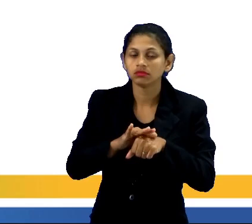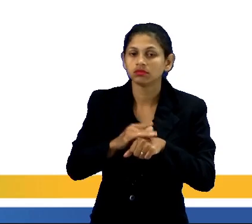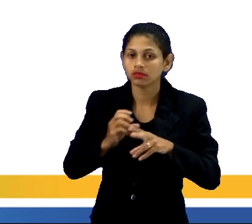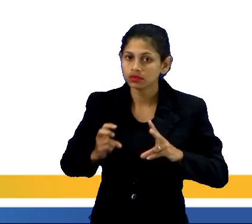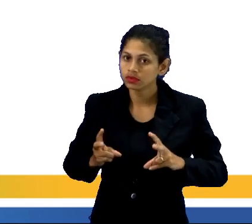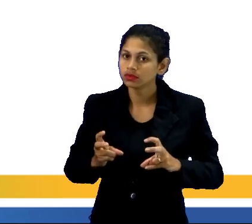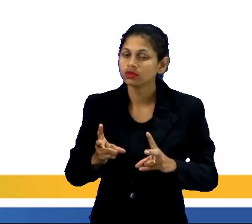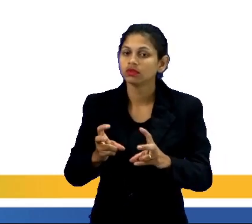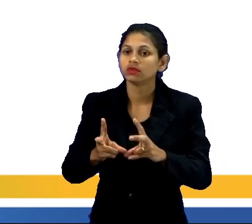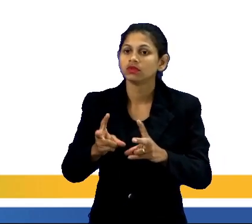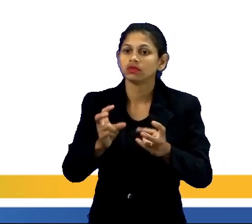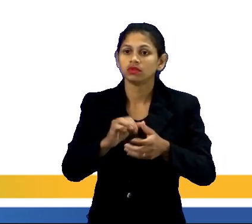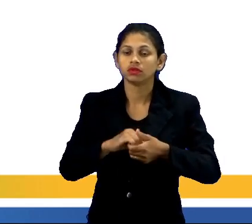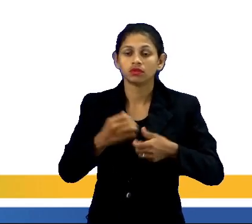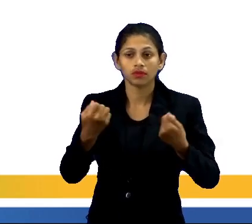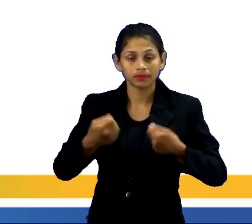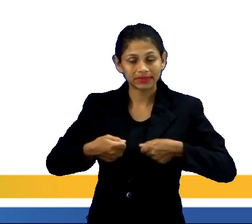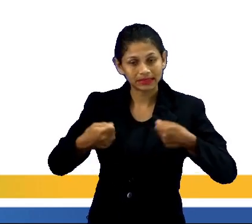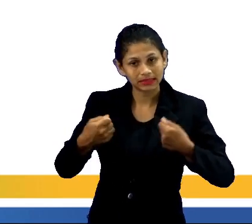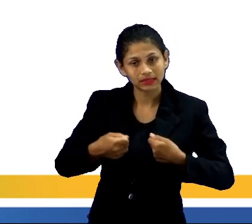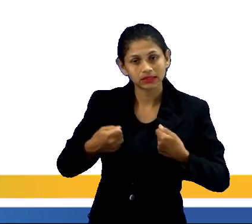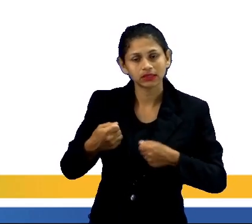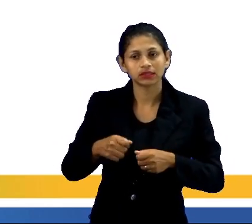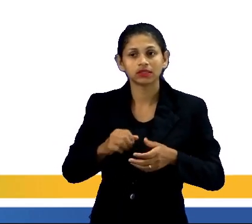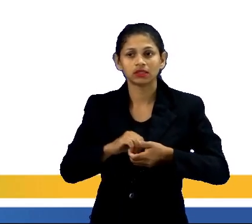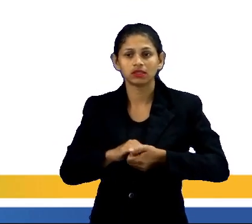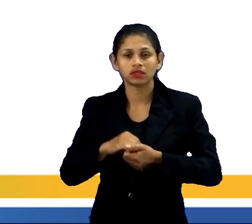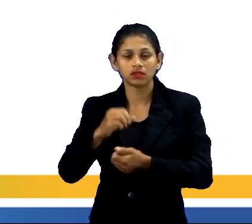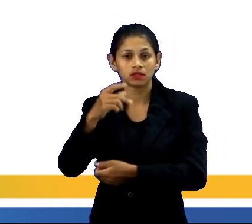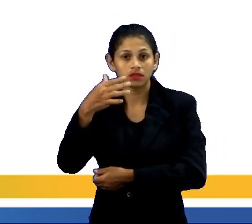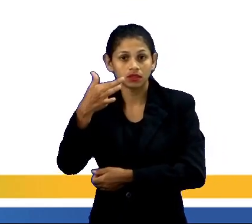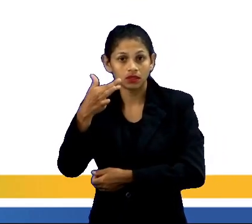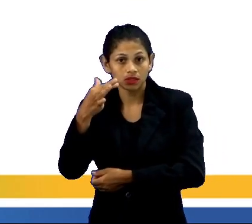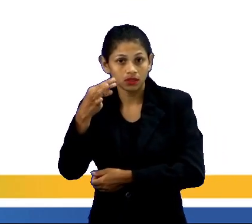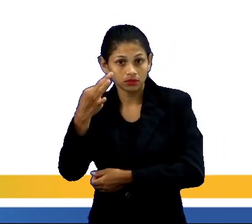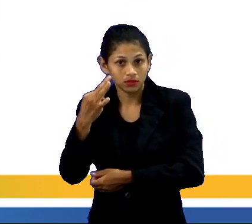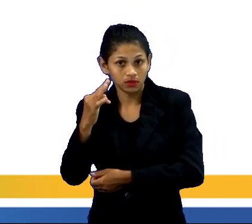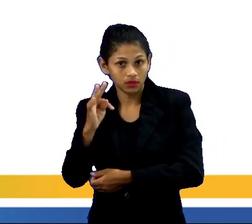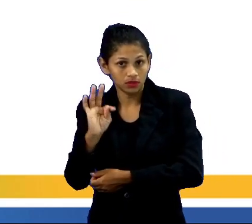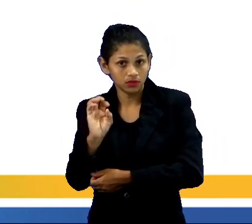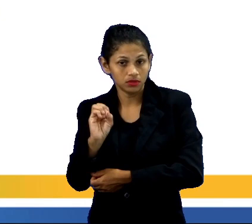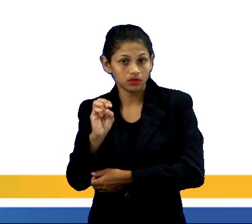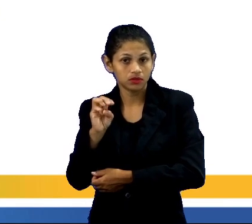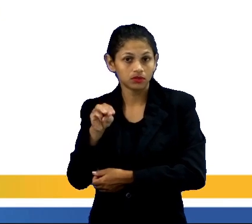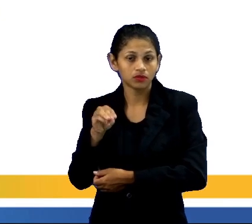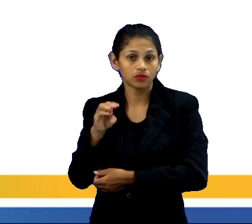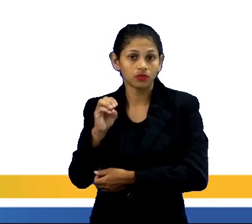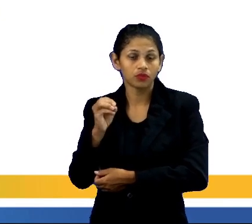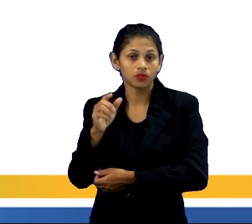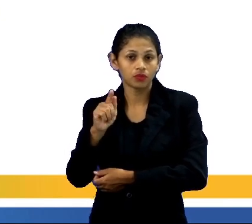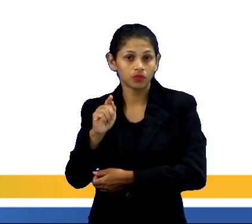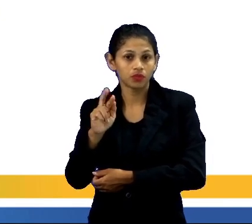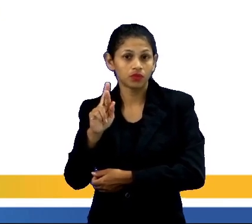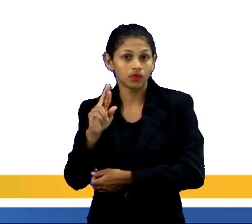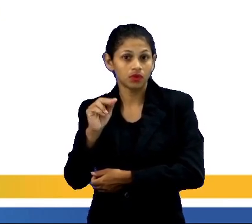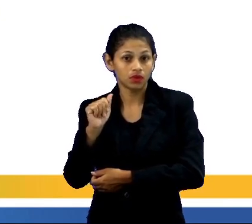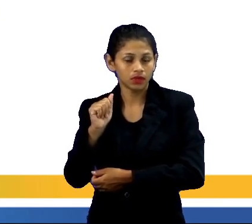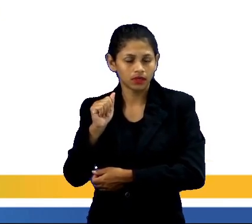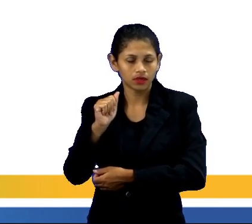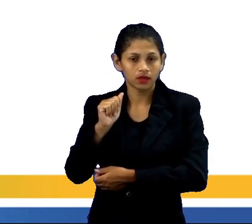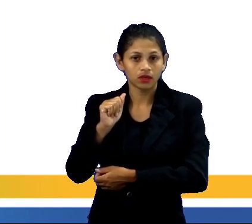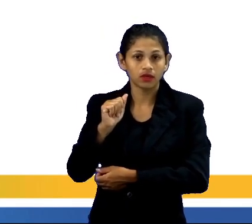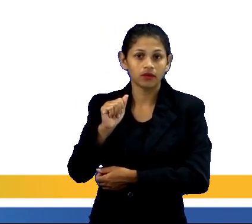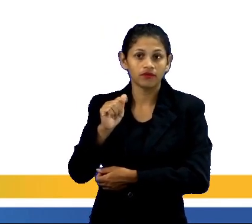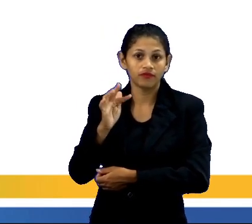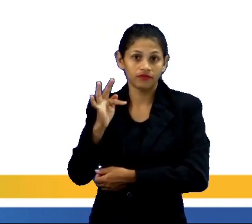solicitados e vai ser realizado ali os diagnósticos, né? Como tomografia, ressonância magnética e, em alguns casos, também a biópsia.